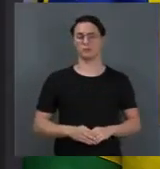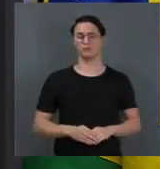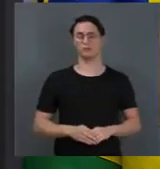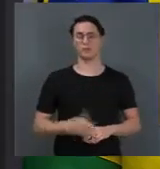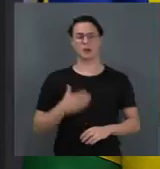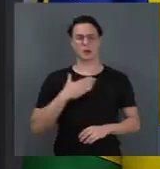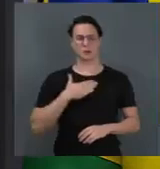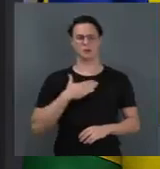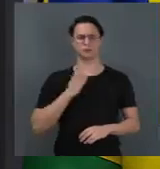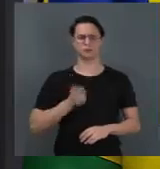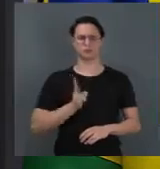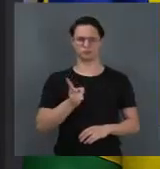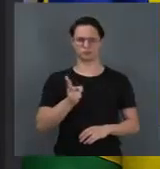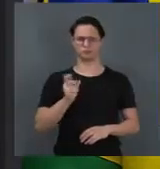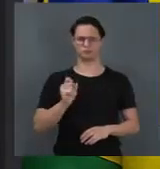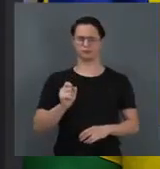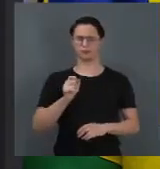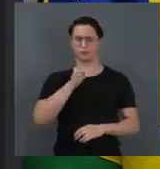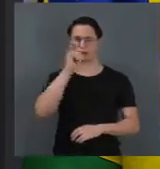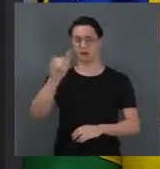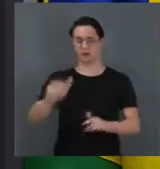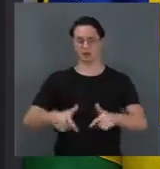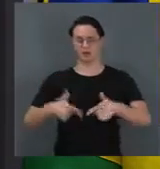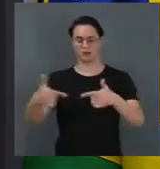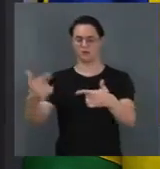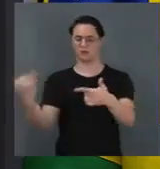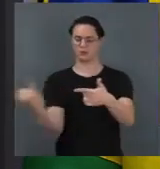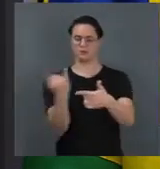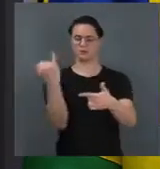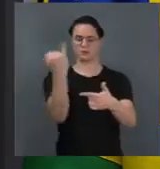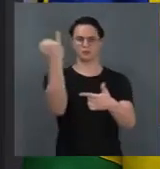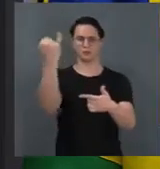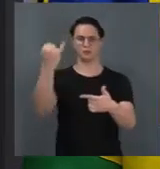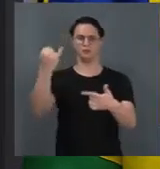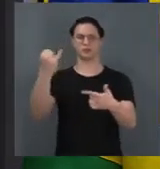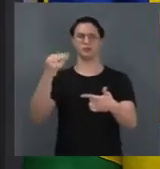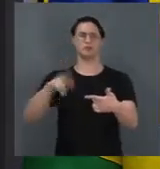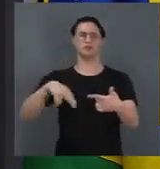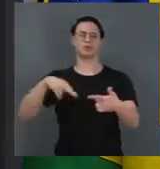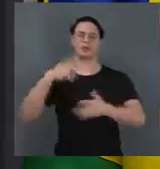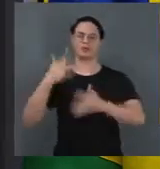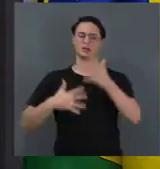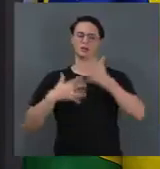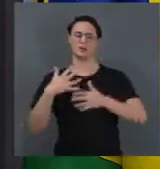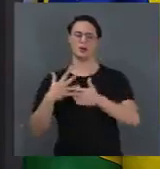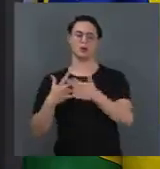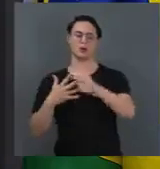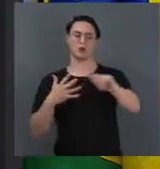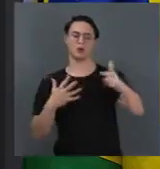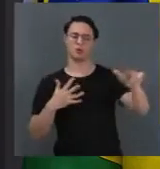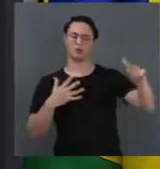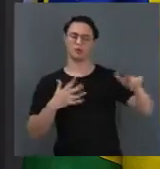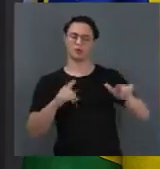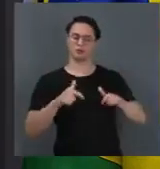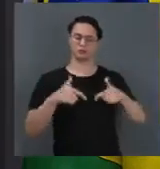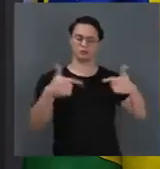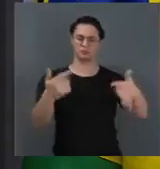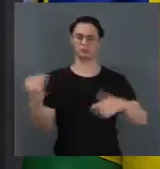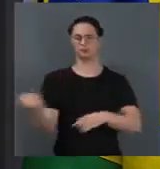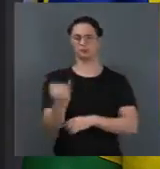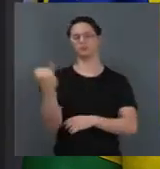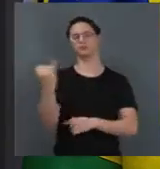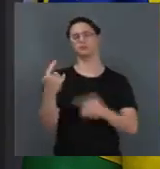ação importante nunca impede que outras ações igualmente importantes e